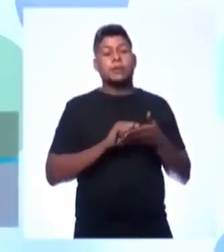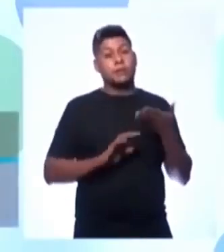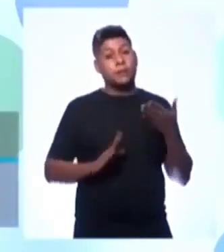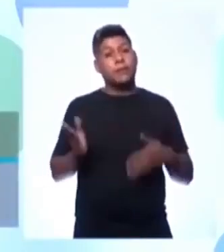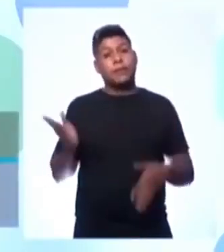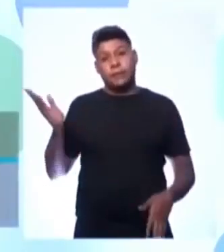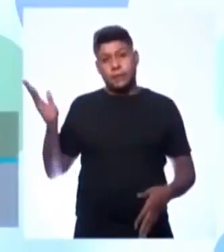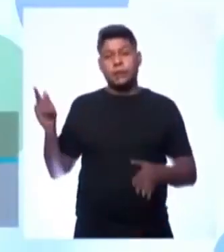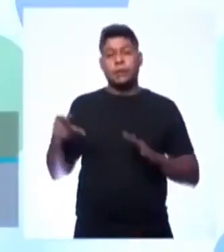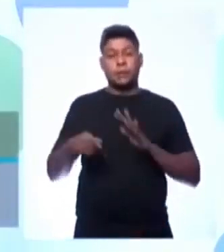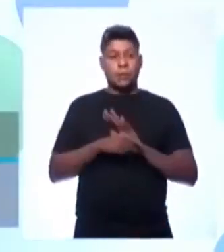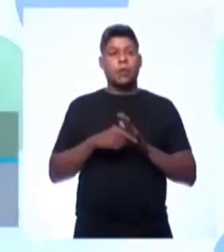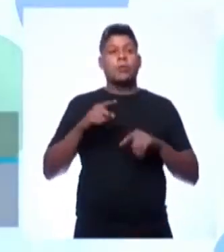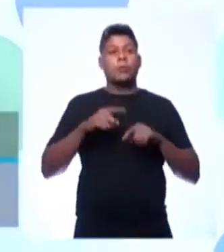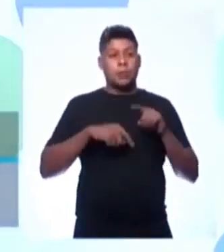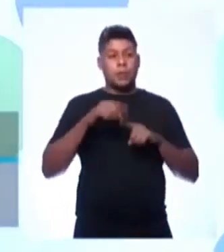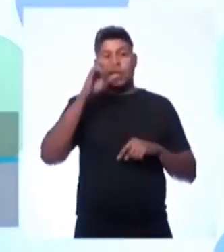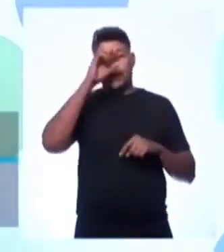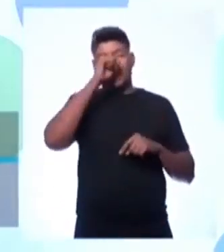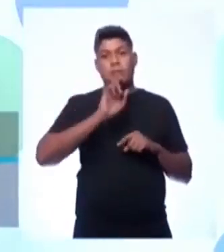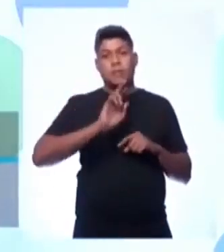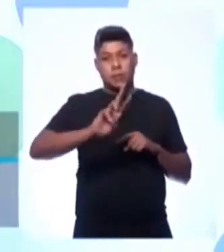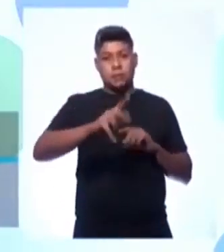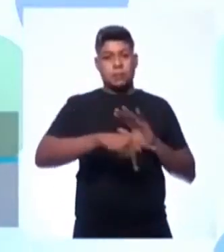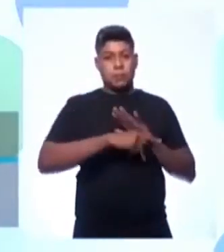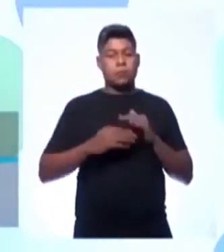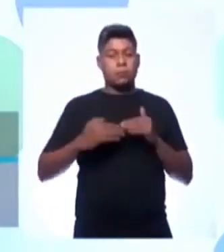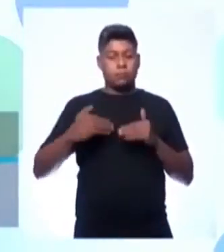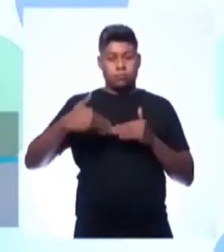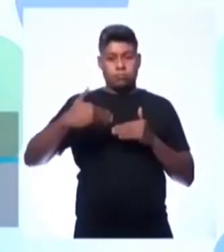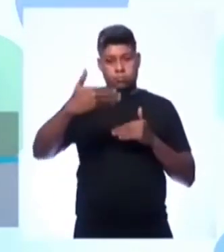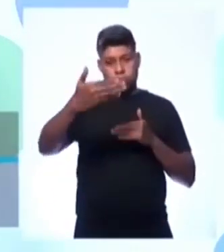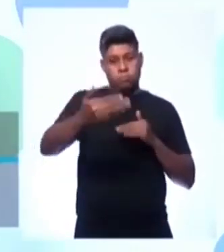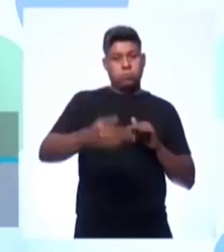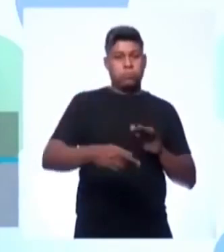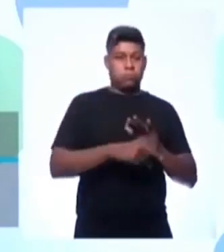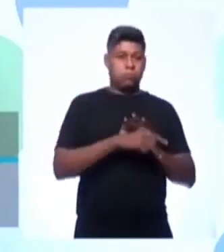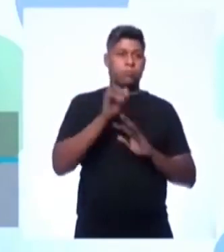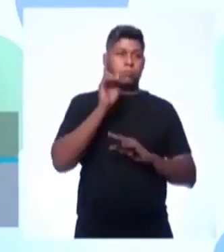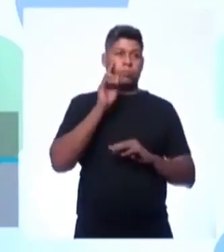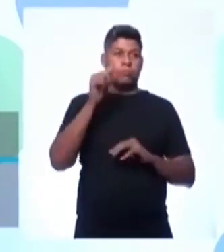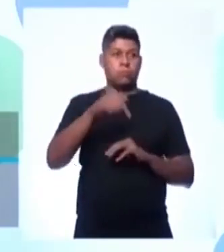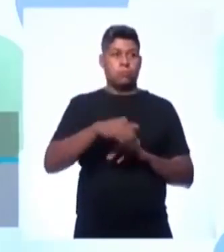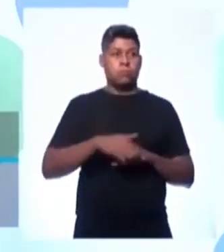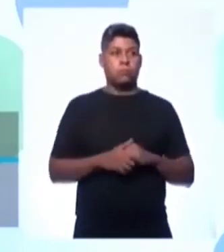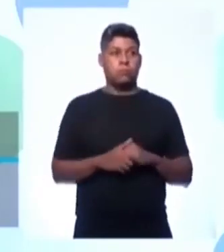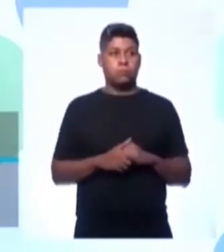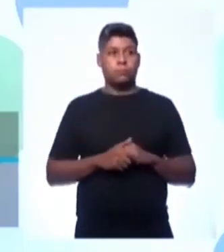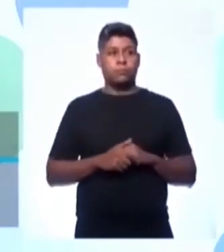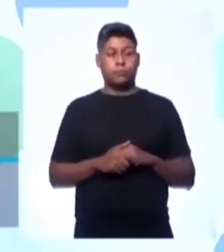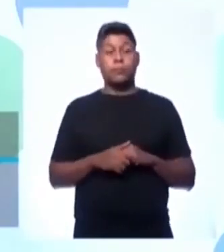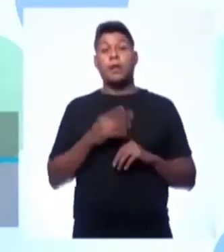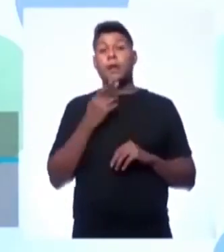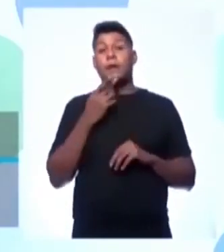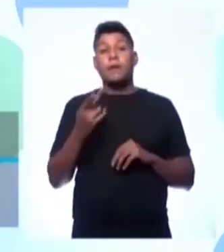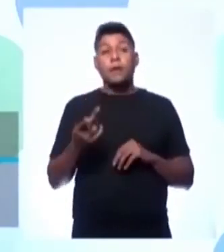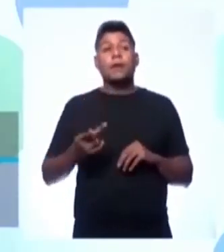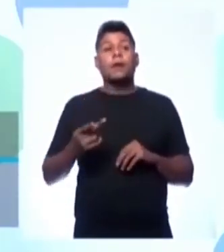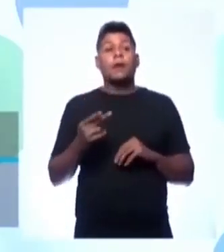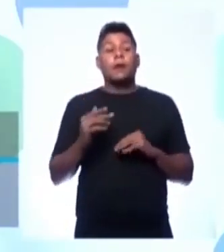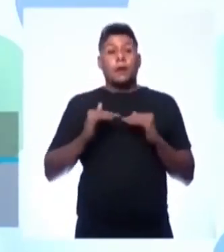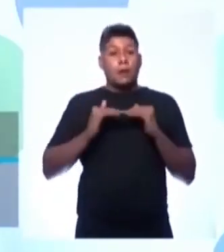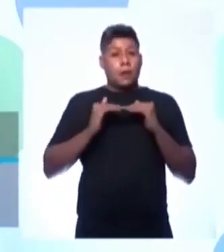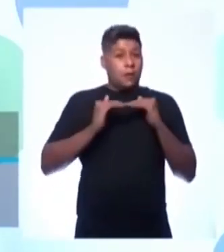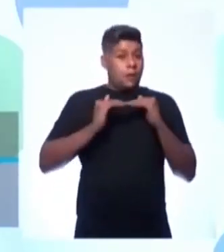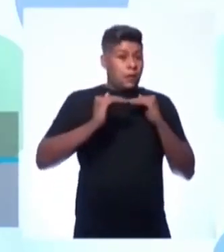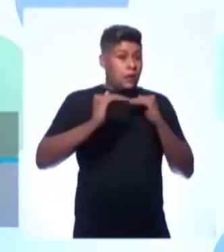aí no seu material Aprender Sempre aí nessas sequências que estamos considerando aqui, né? Bom, já que a gente está falando de linhas, já